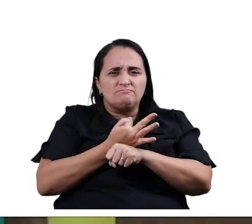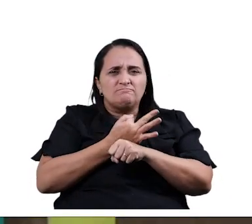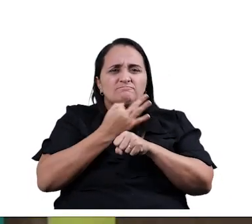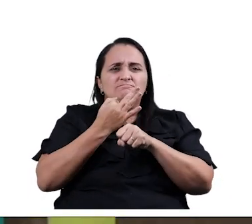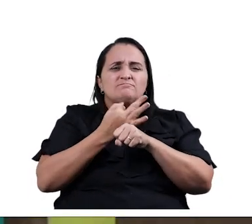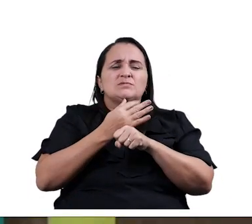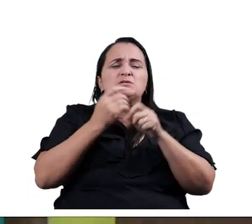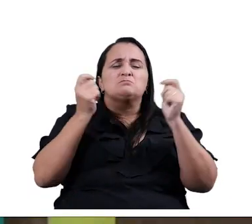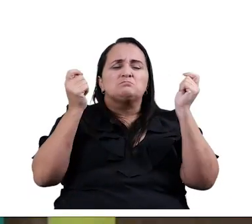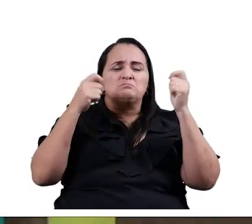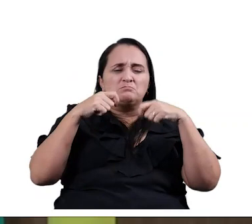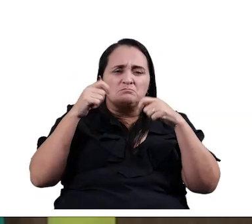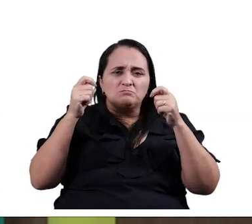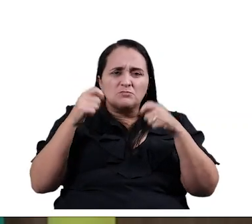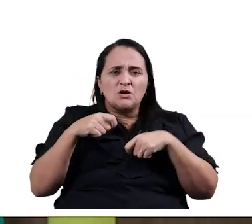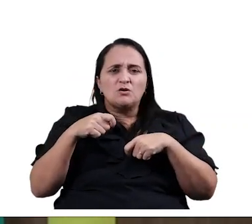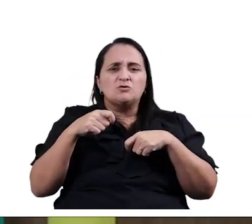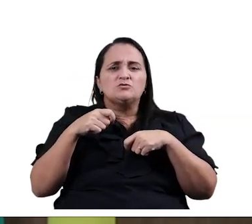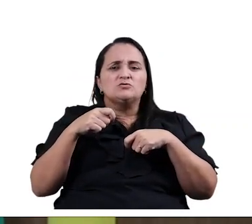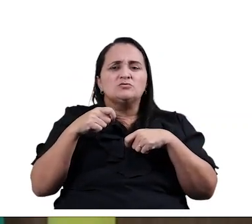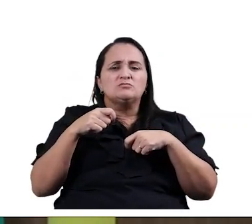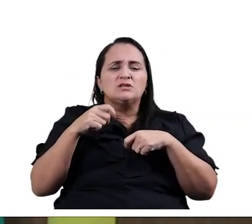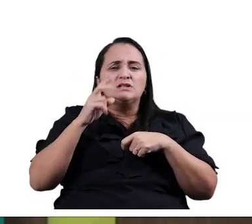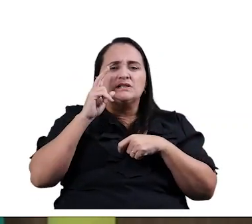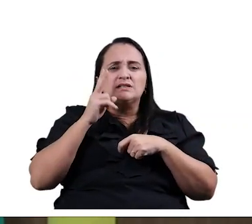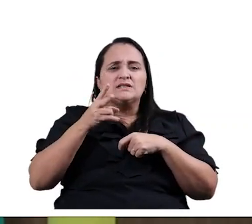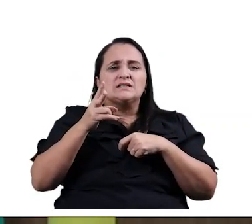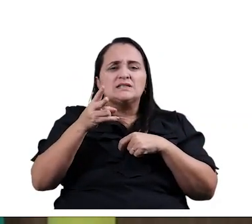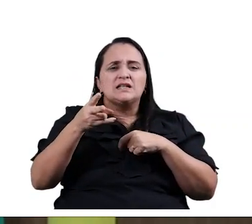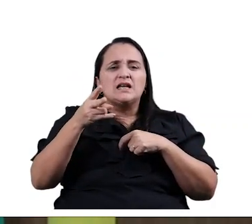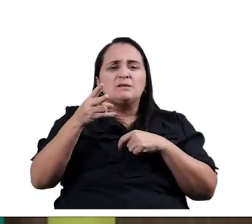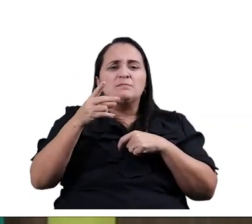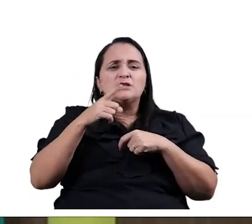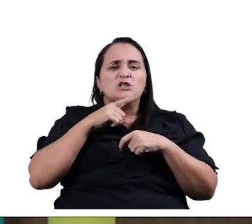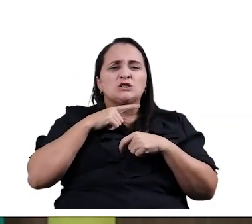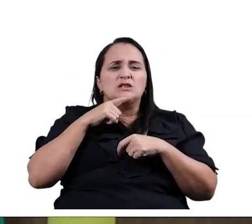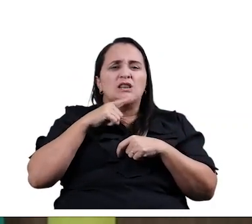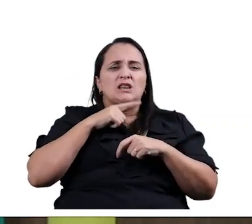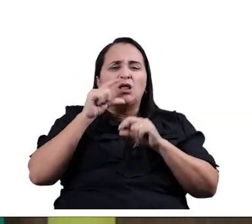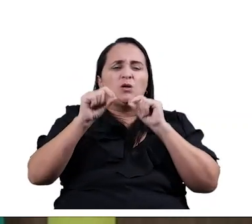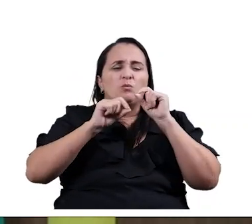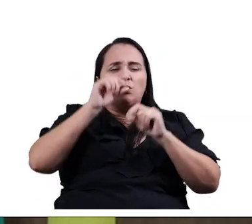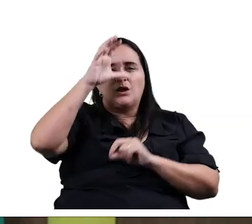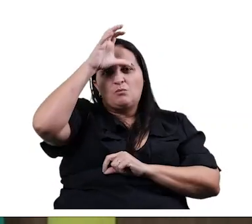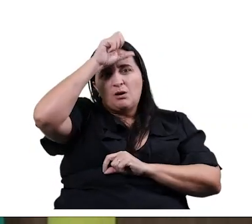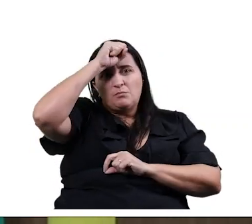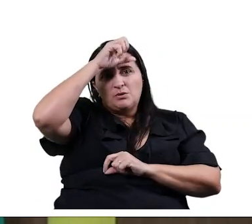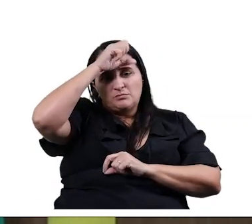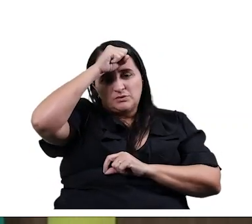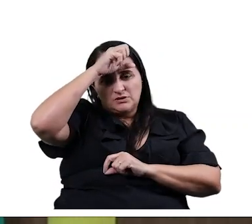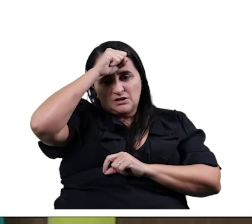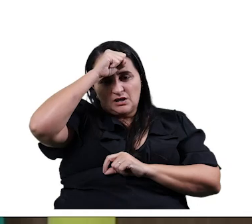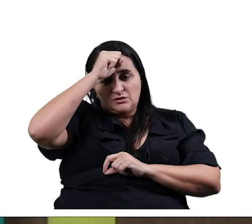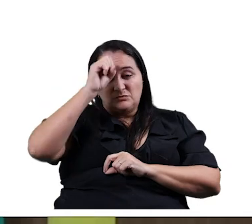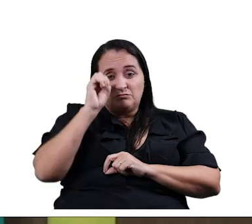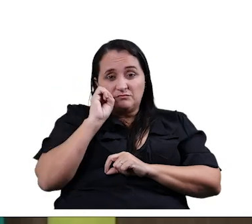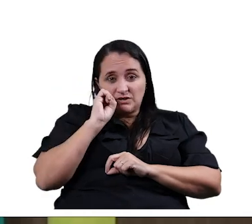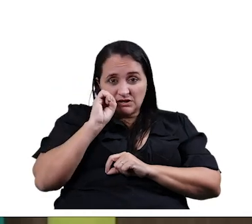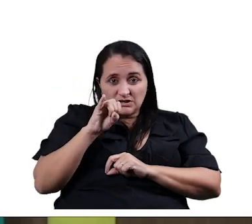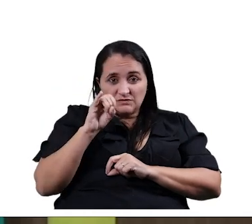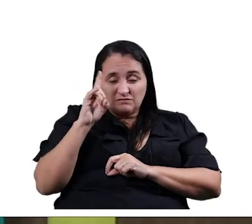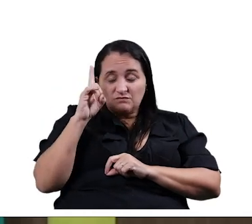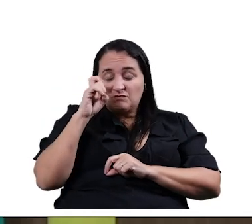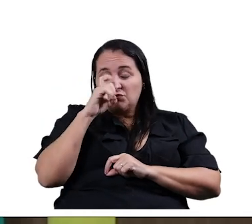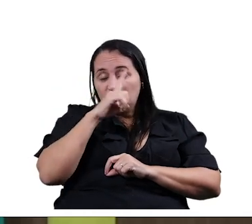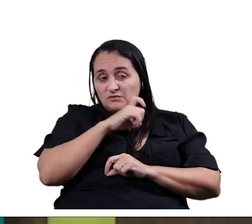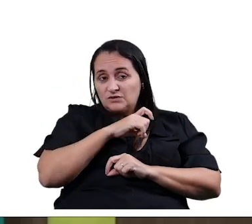gente pode, sim, além do esporte, na vida, a gente sempre tira um aprendizado, tá? Então, mesmo que seja